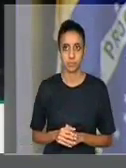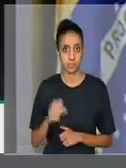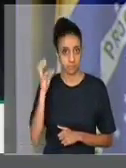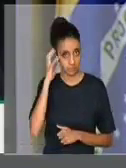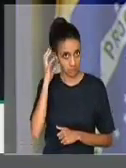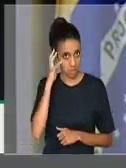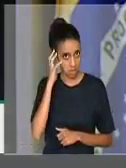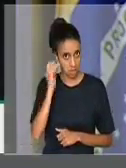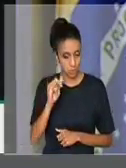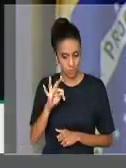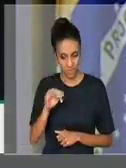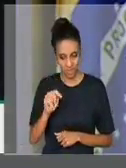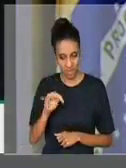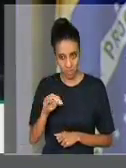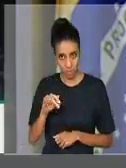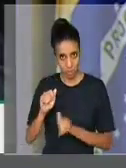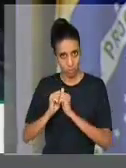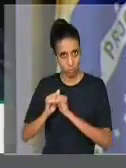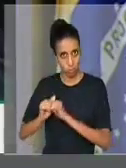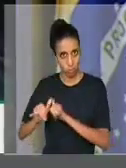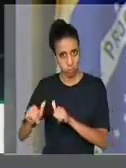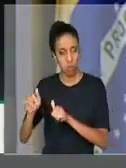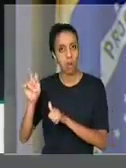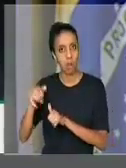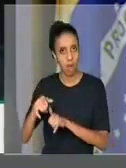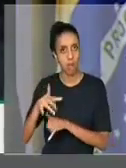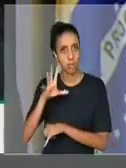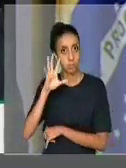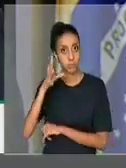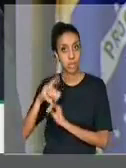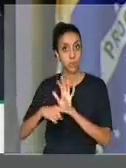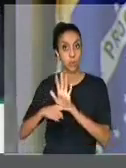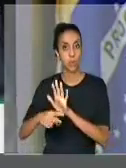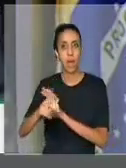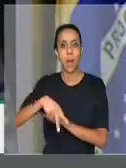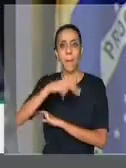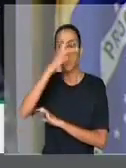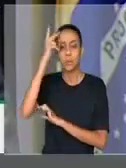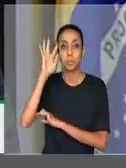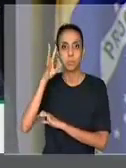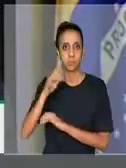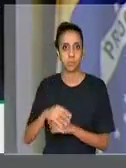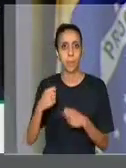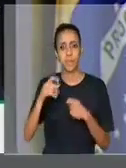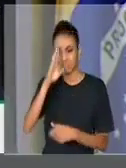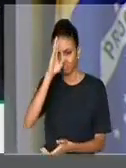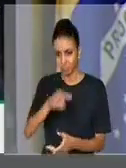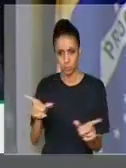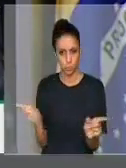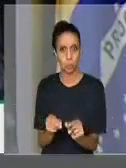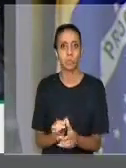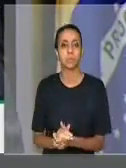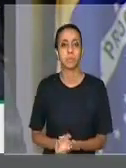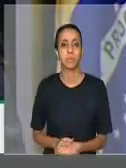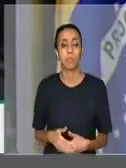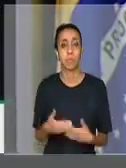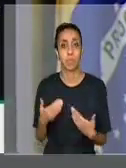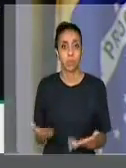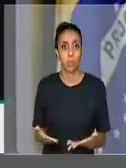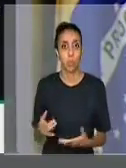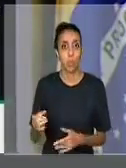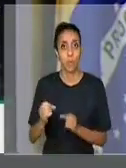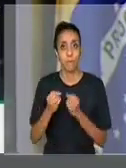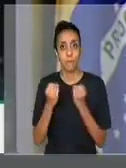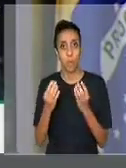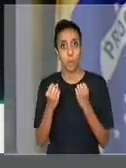proporcione a solução e isso que o brasil precisa as nossas coisas têm que ser mais objetivo e chuta e tendo utilidade ter